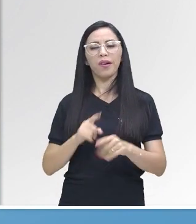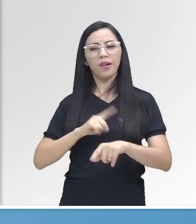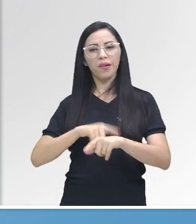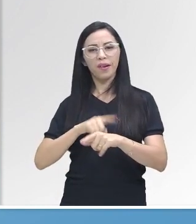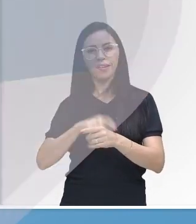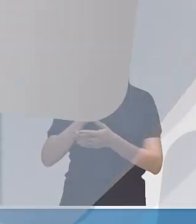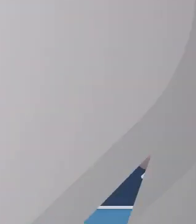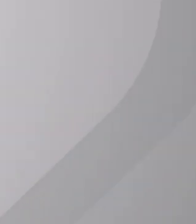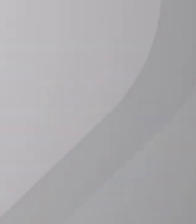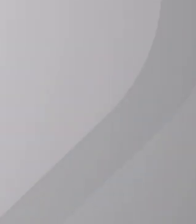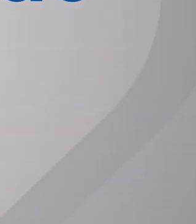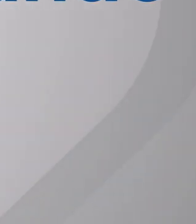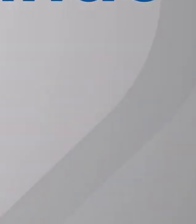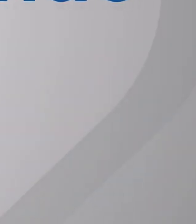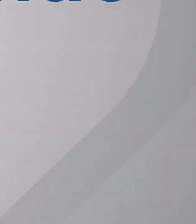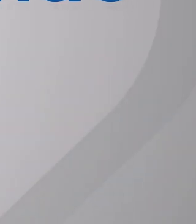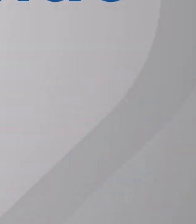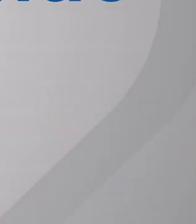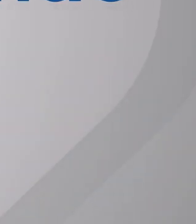exercitando.